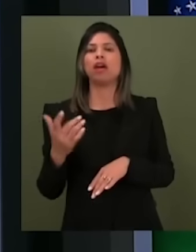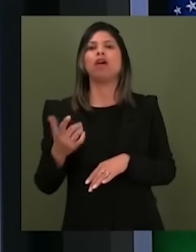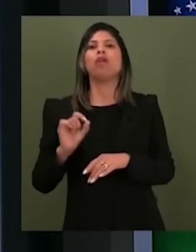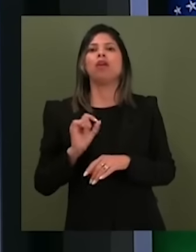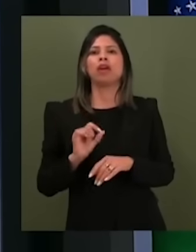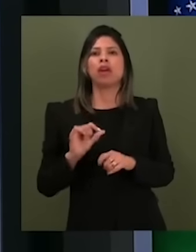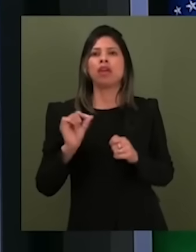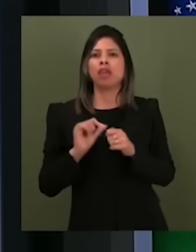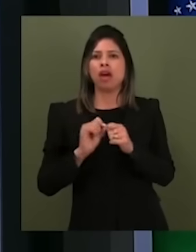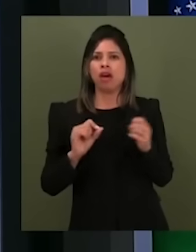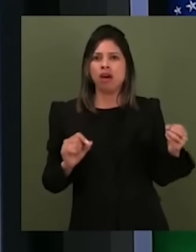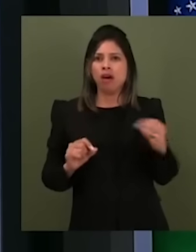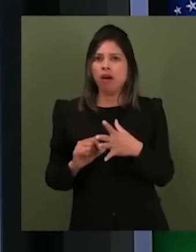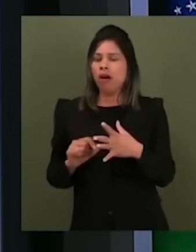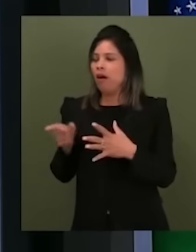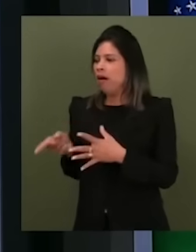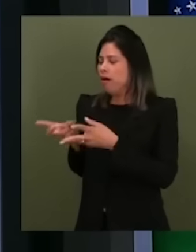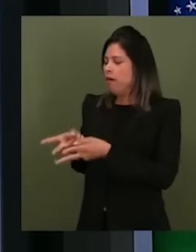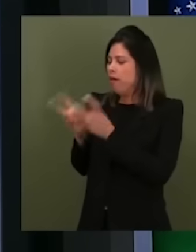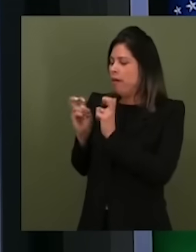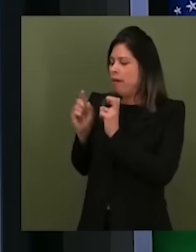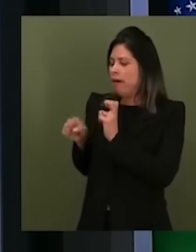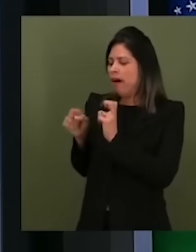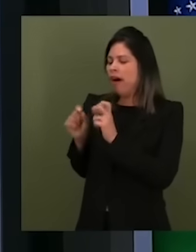Eu falei, eu percebo realmente que a senhora está arrasada.